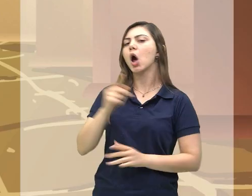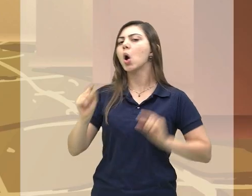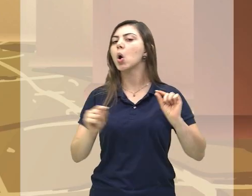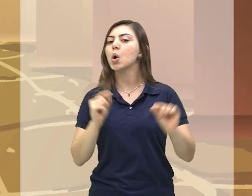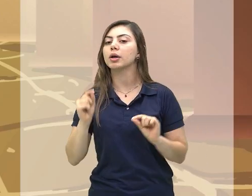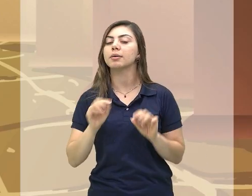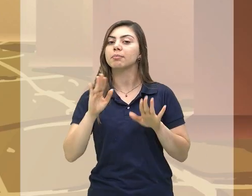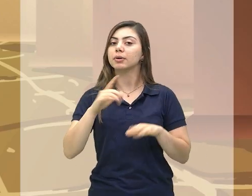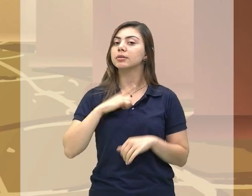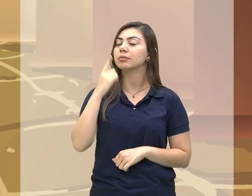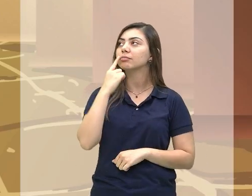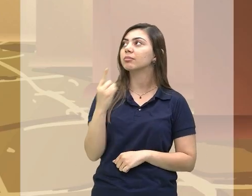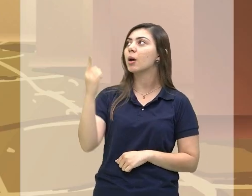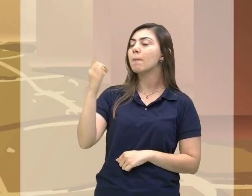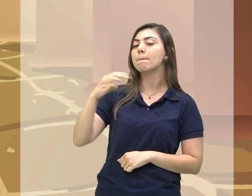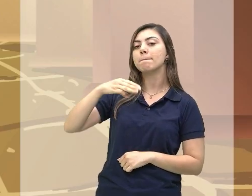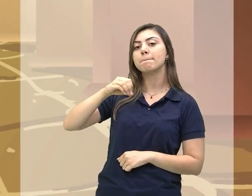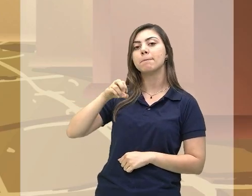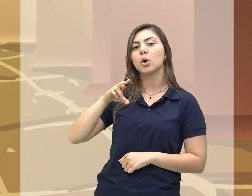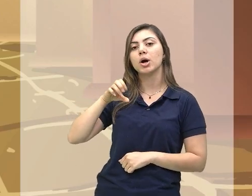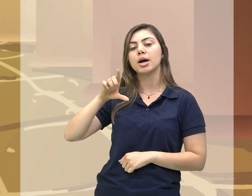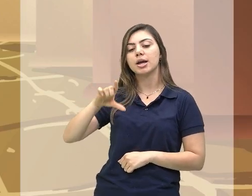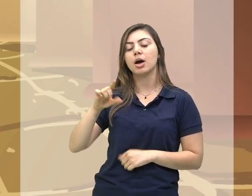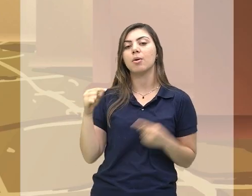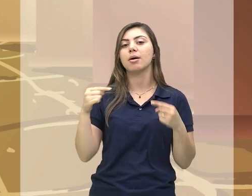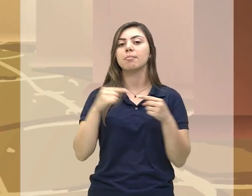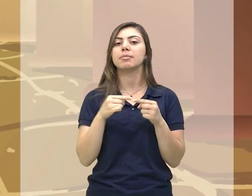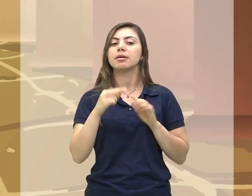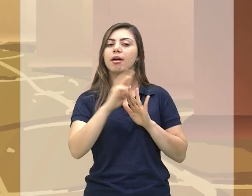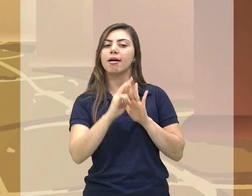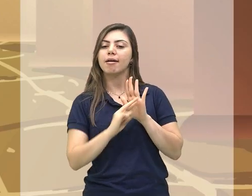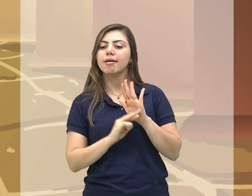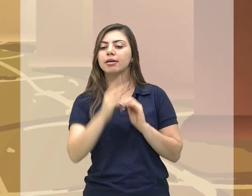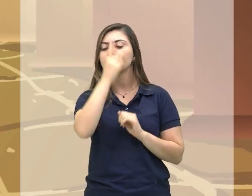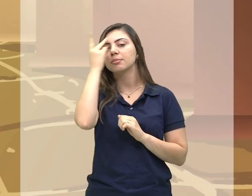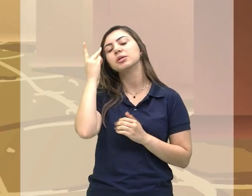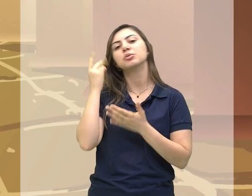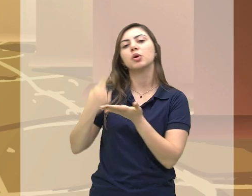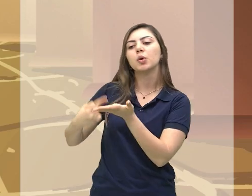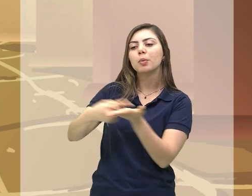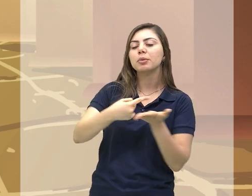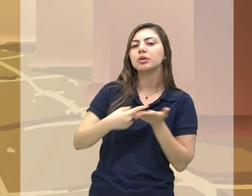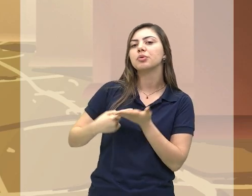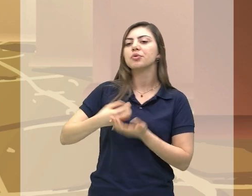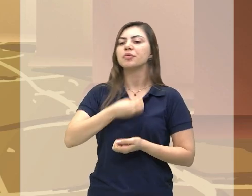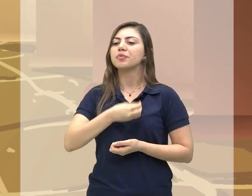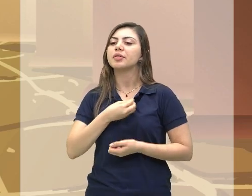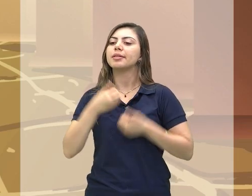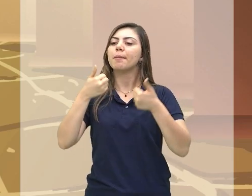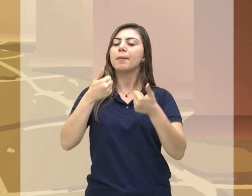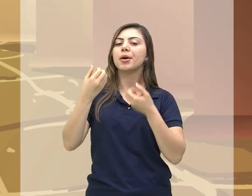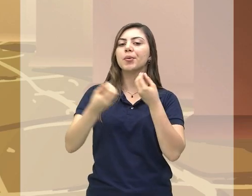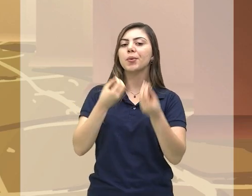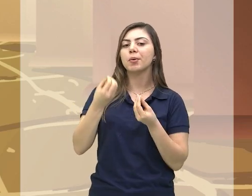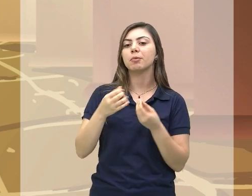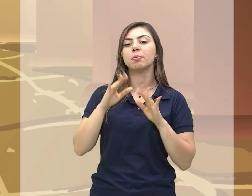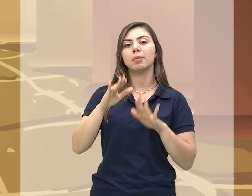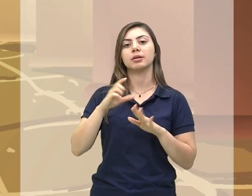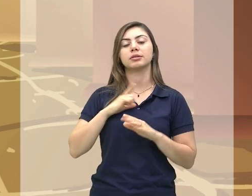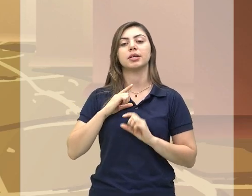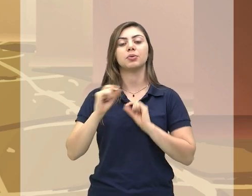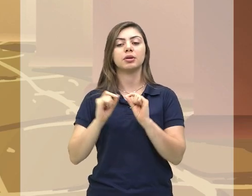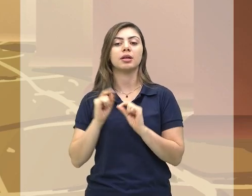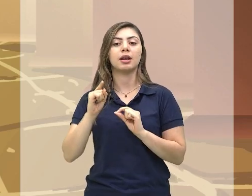E moral são as regras que a galera já combinou que funcionam para viver bem. Moral vem primeiro,